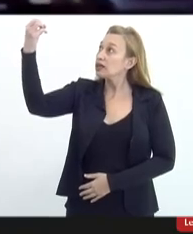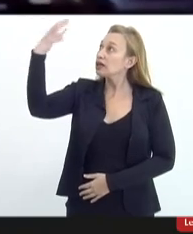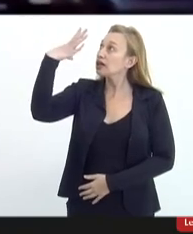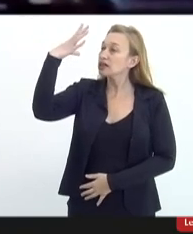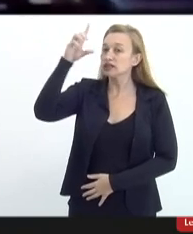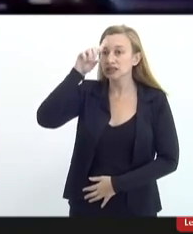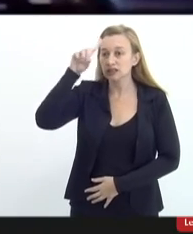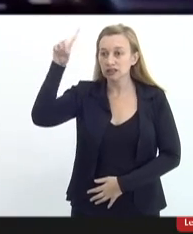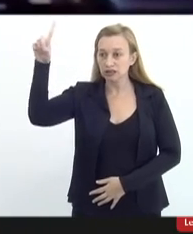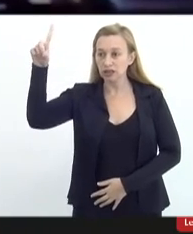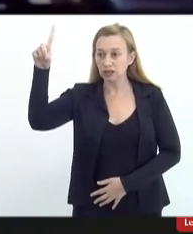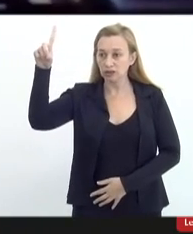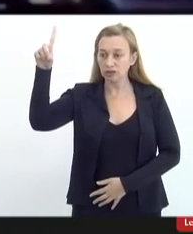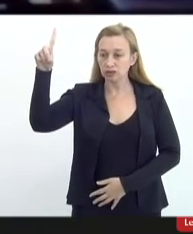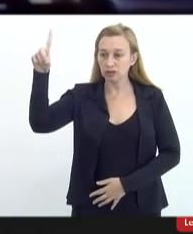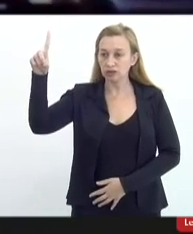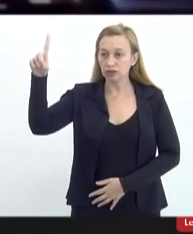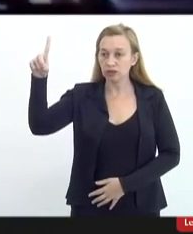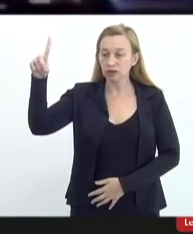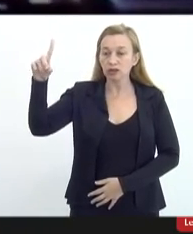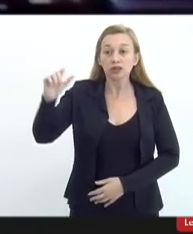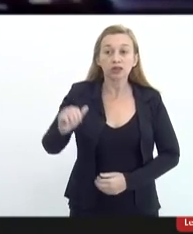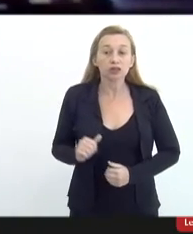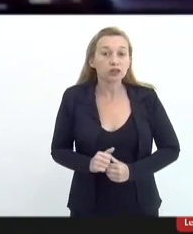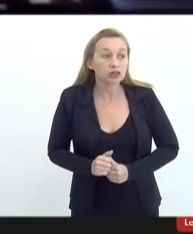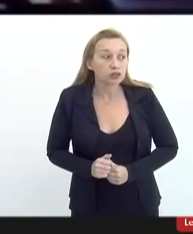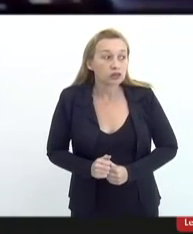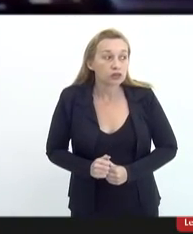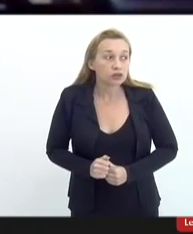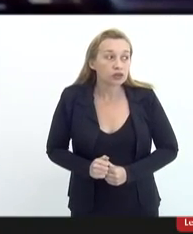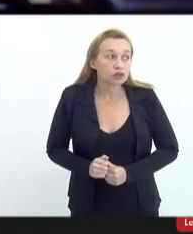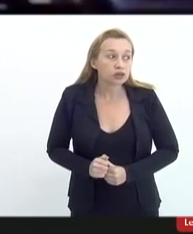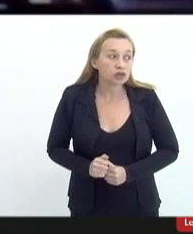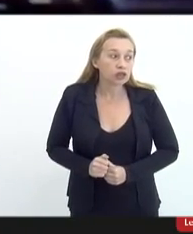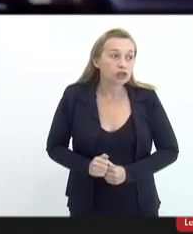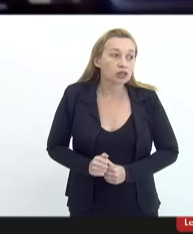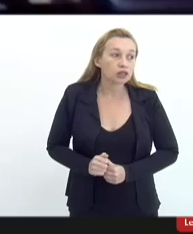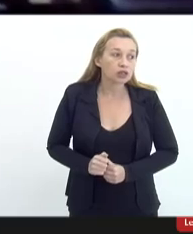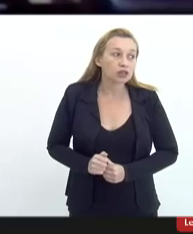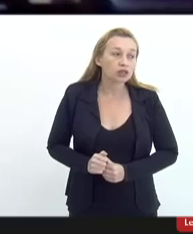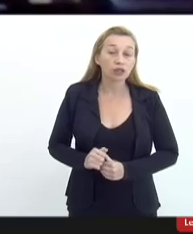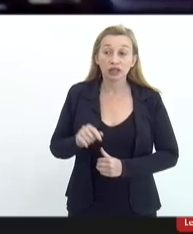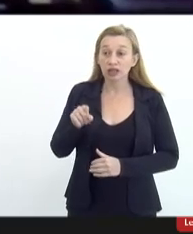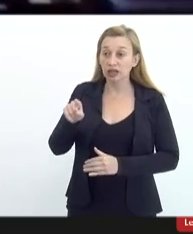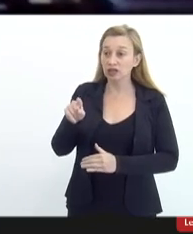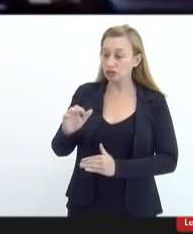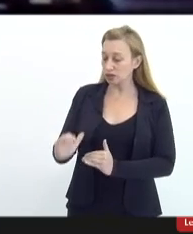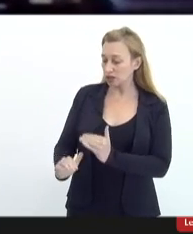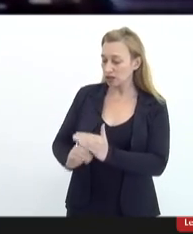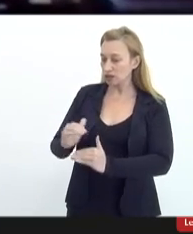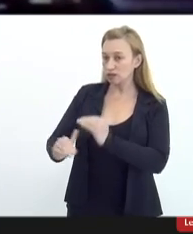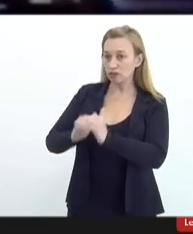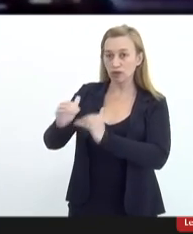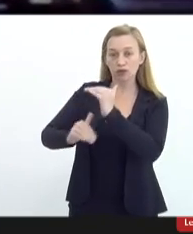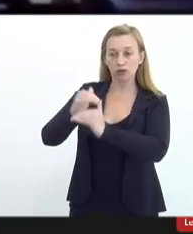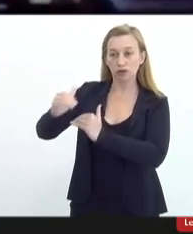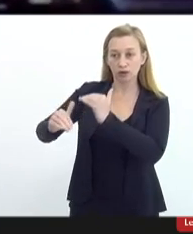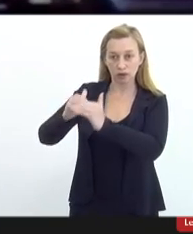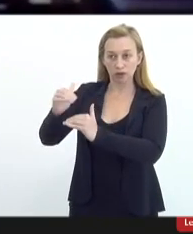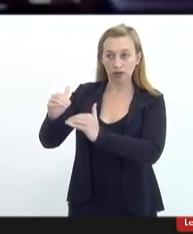está naqueles que conseguem progredir, crescer e lidar com o